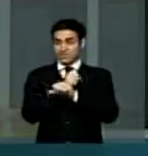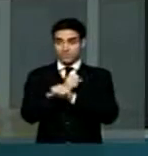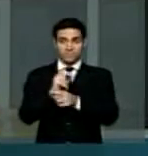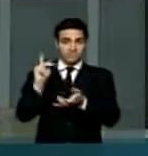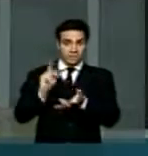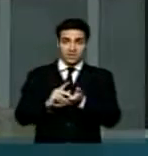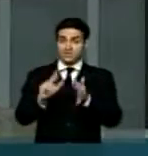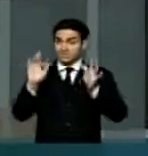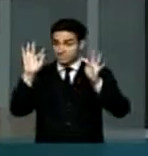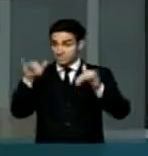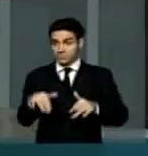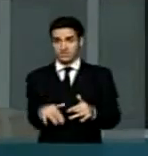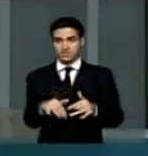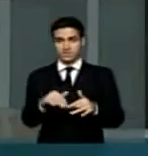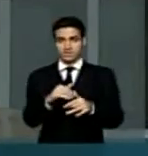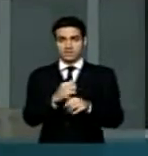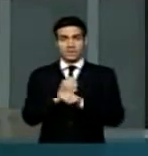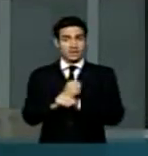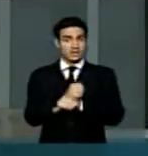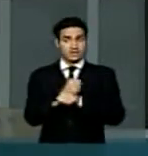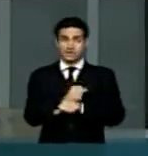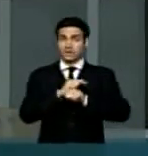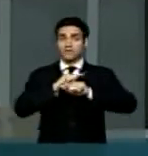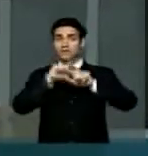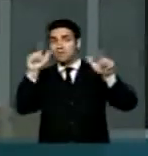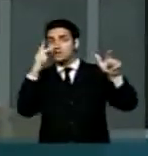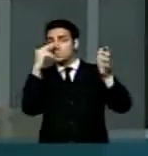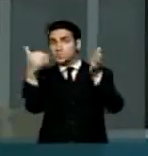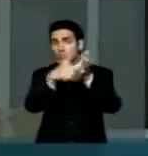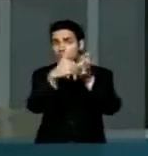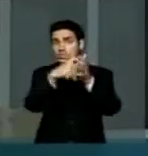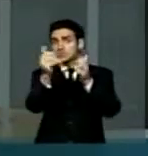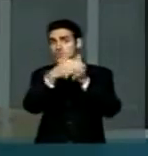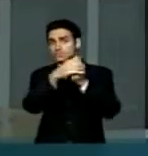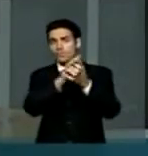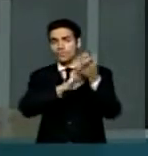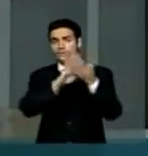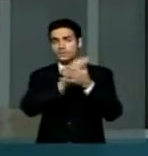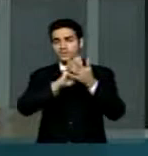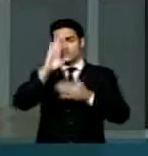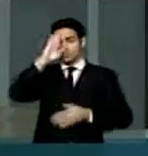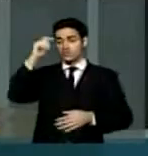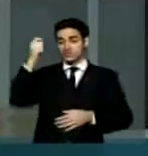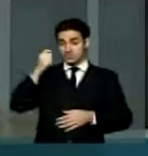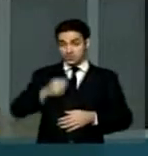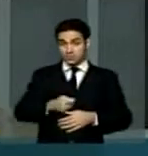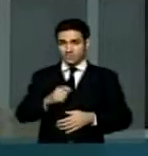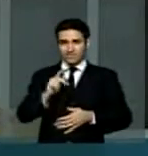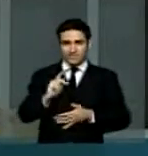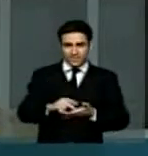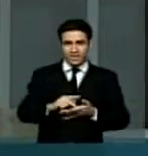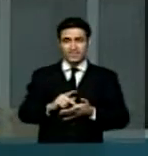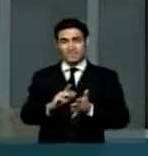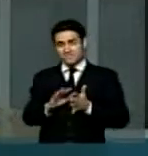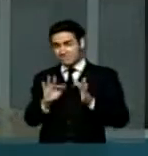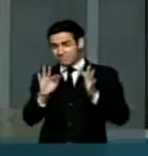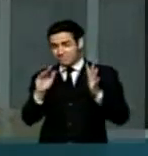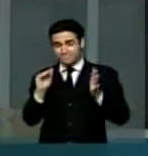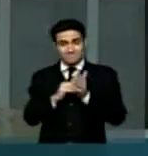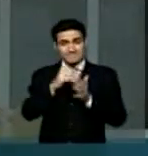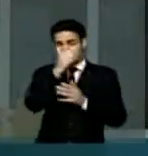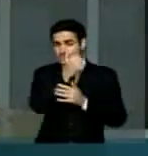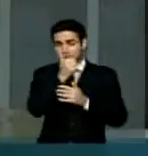mais, que essa tal de escravidão não existe de forma velada, que essa tal de ditadura, finalmente, ela foi fechada,